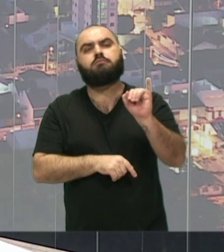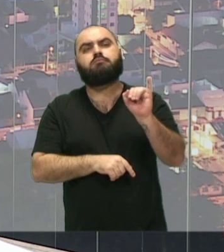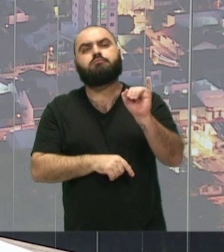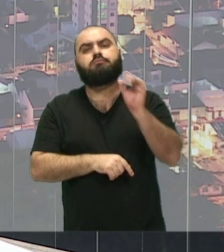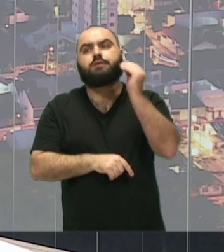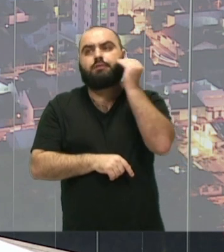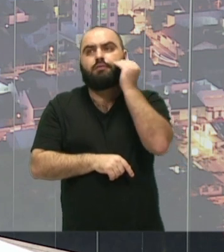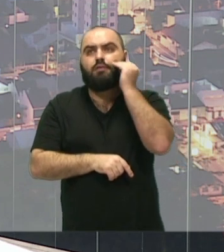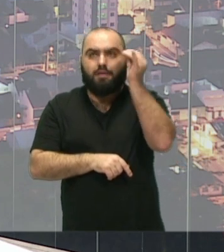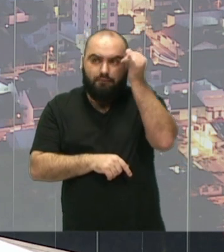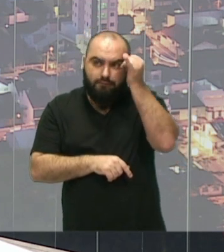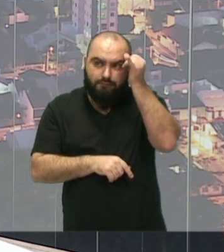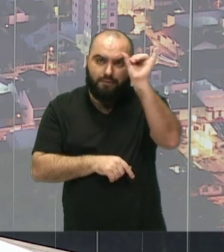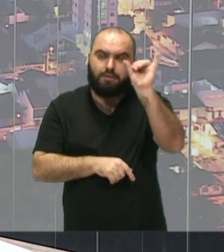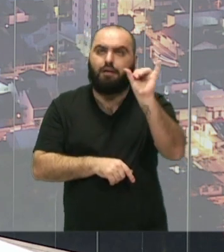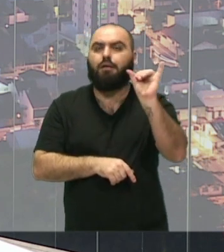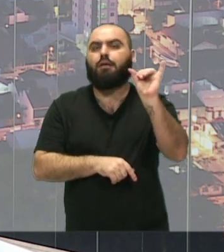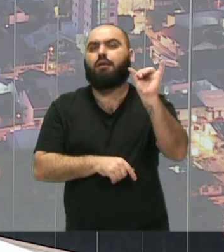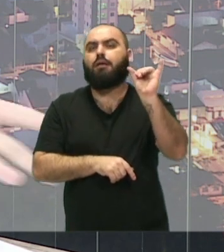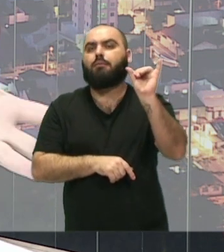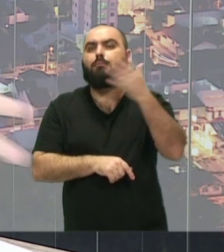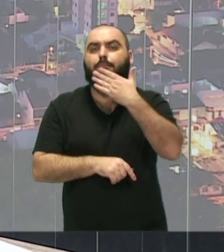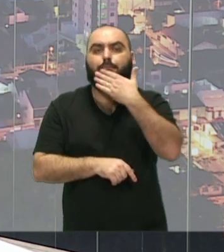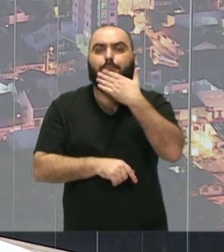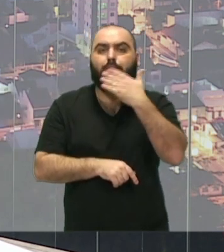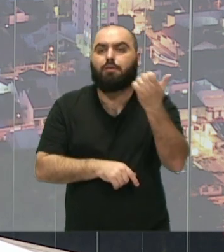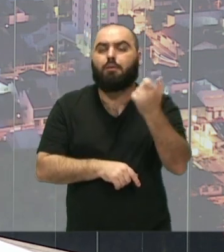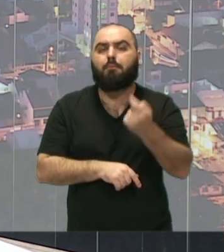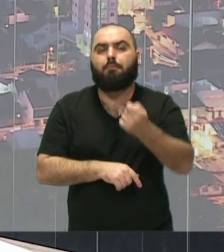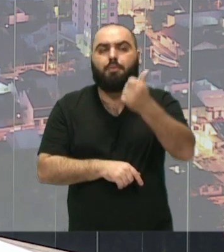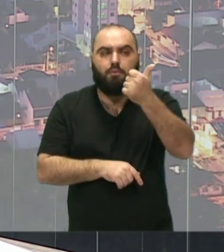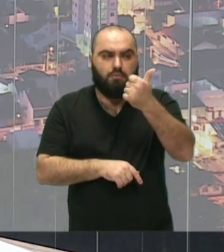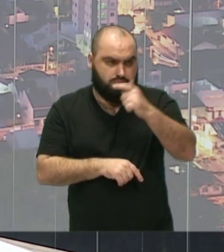isso consiga melhorar, nem que seja pelo menos um pouco?